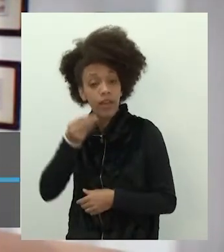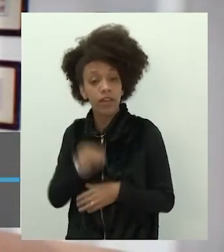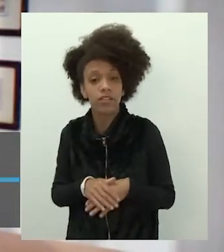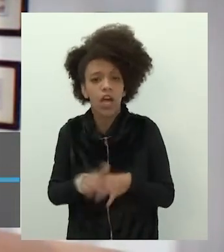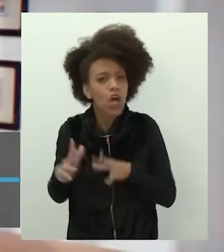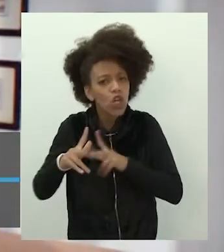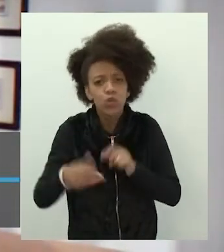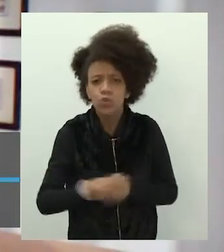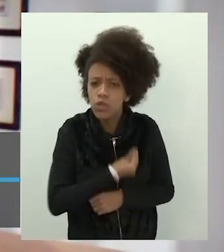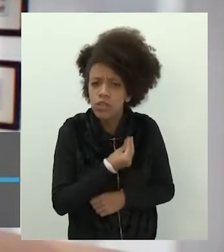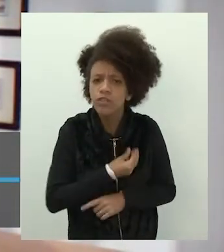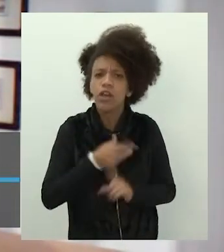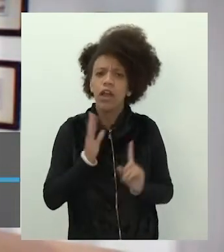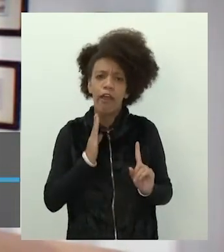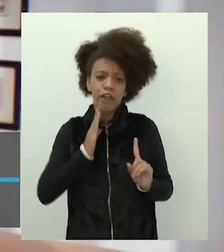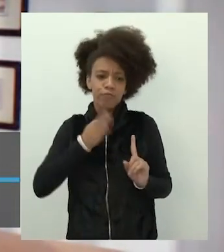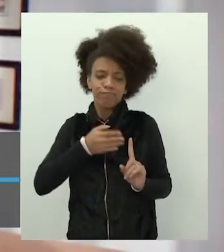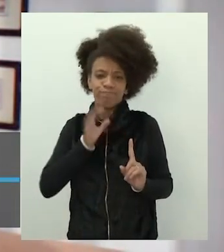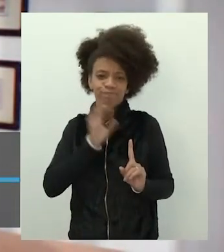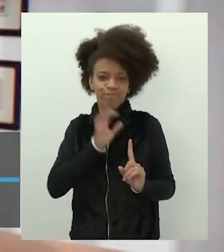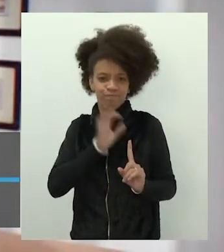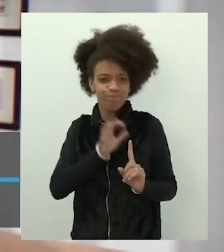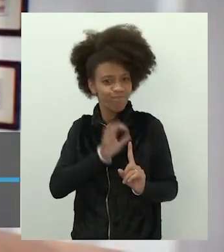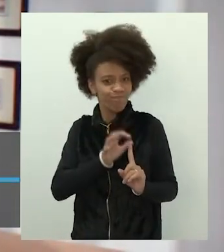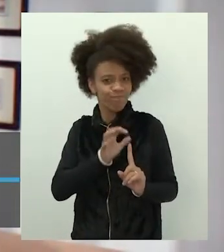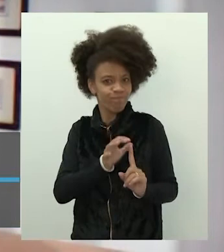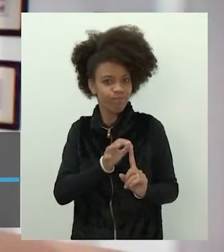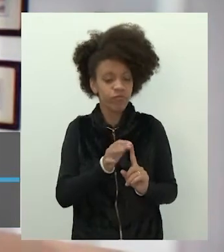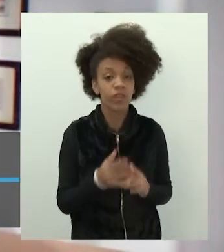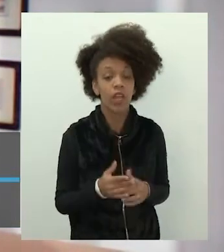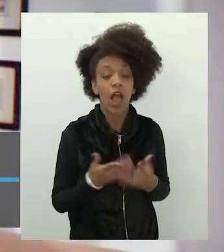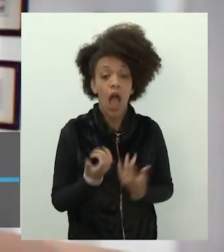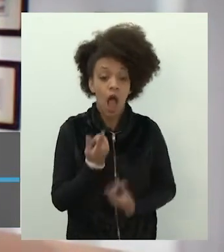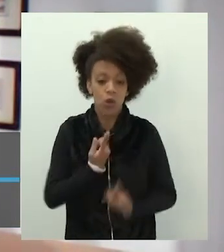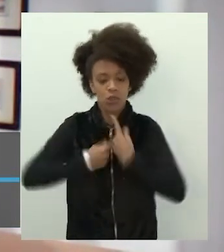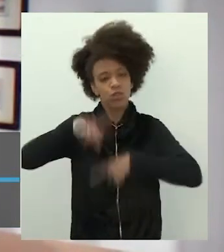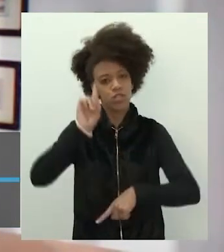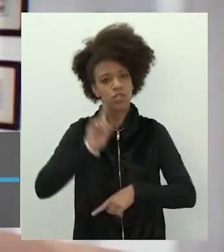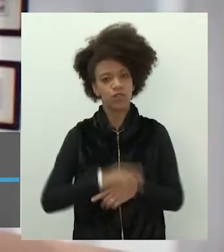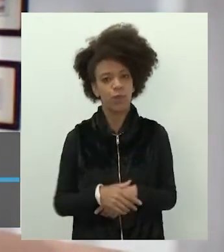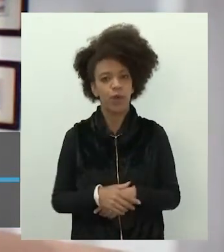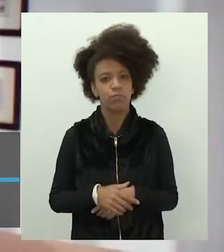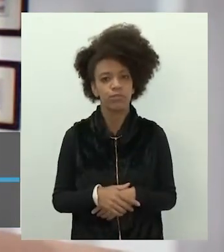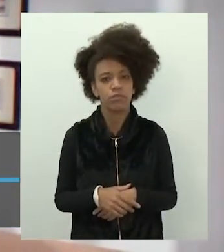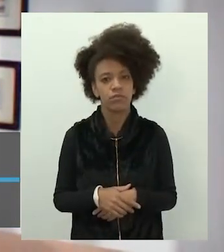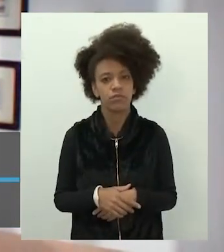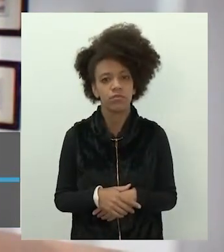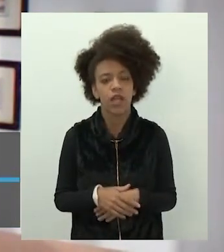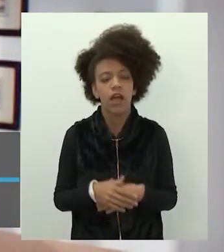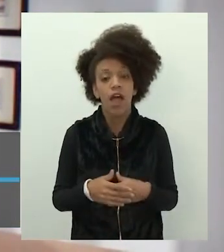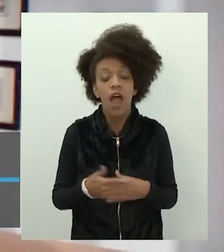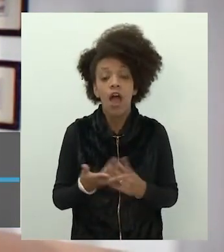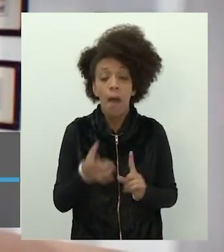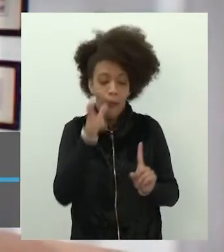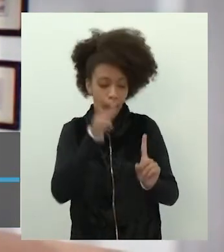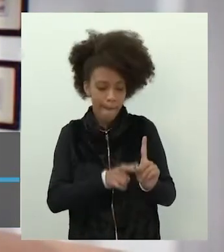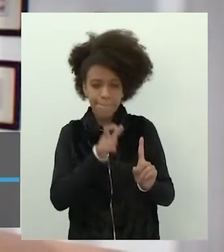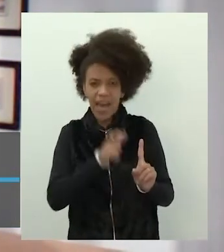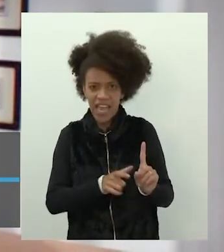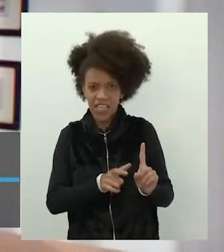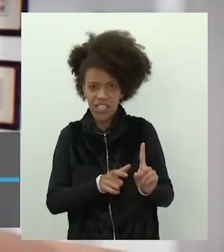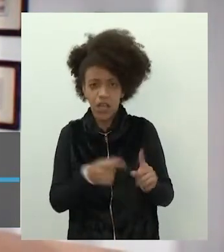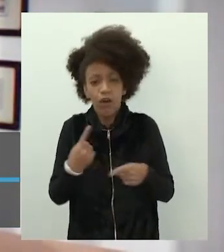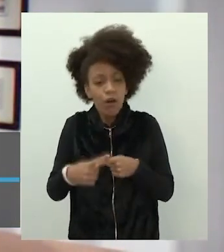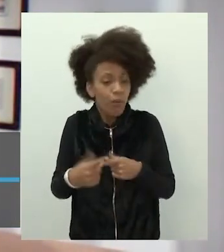vive influencia aquilo que nós nos transformamos. Eu falei da aparência porque é aquilo